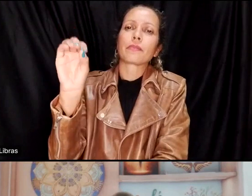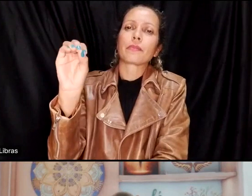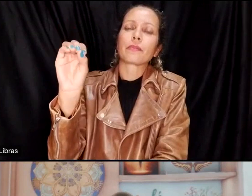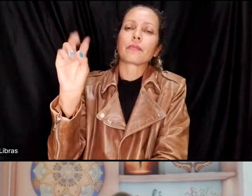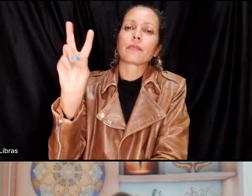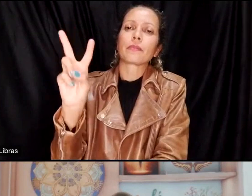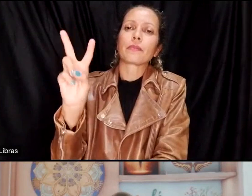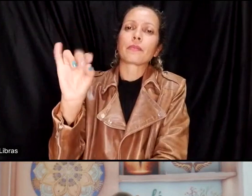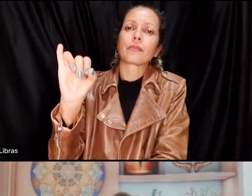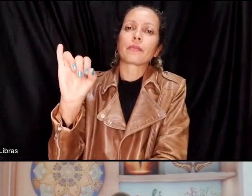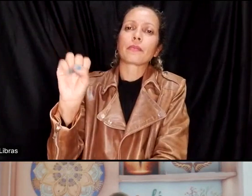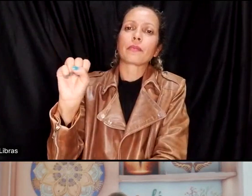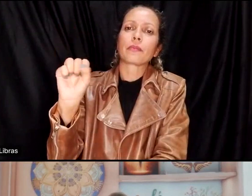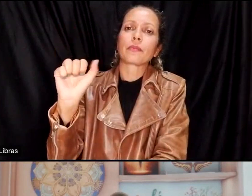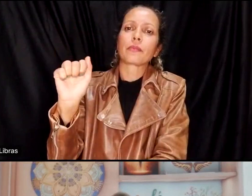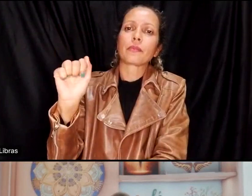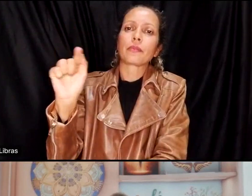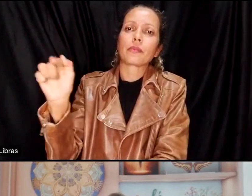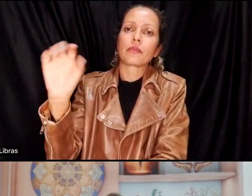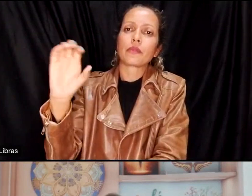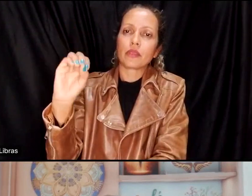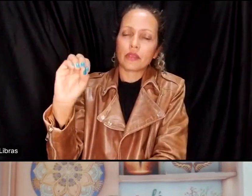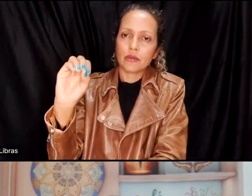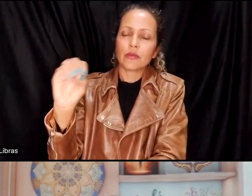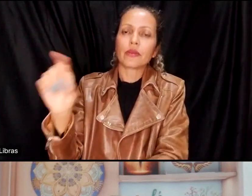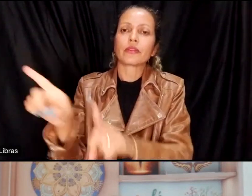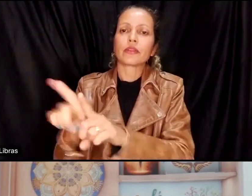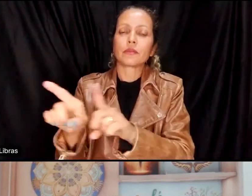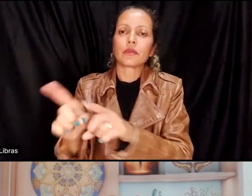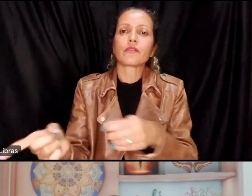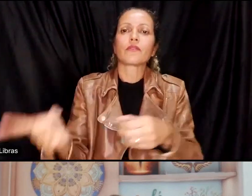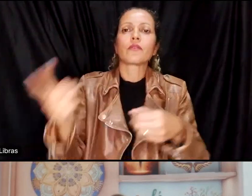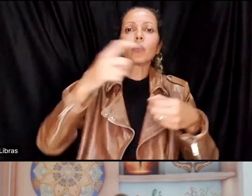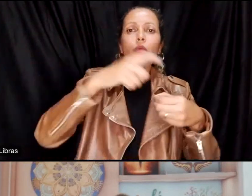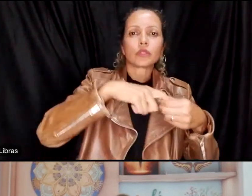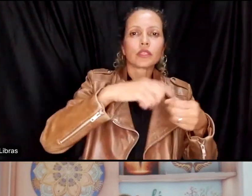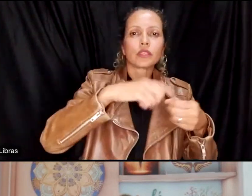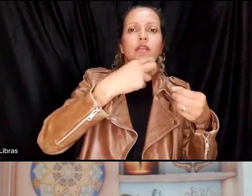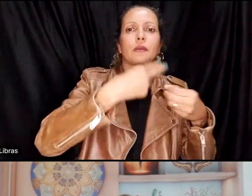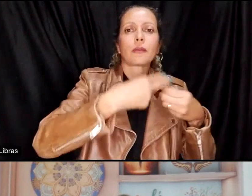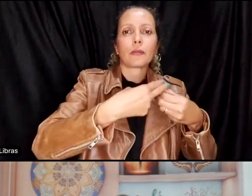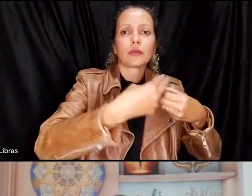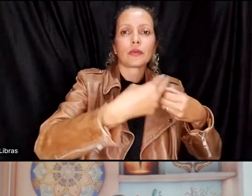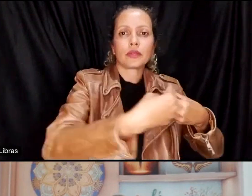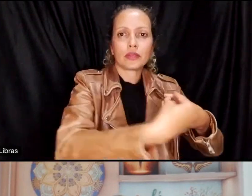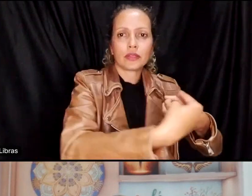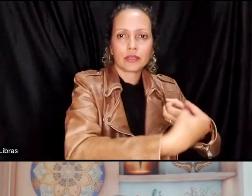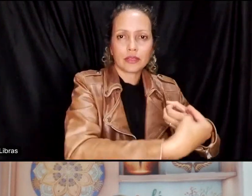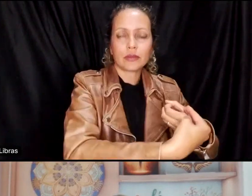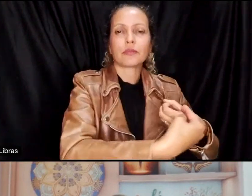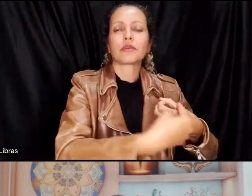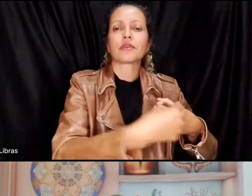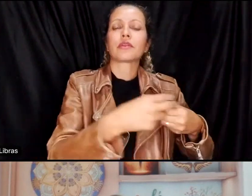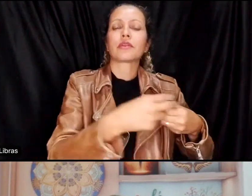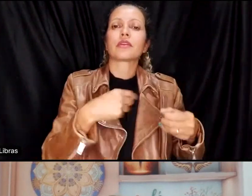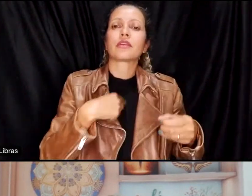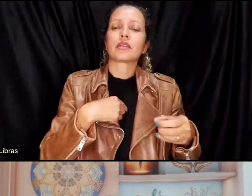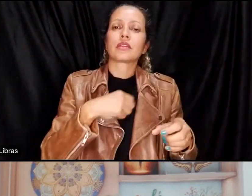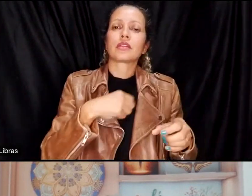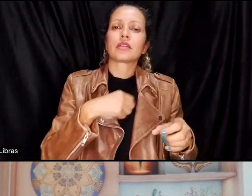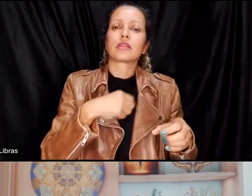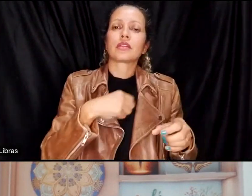pedagogia, e comecei a participar do Grupo Surdo de Estudos, para poder ter um conhecimento maior,